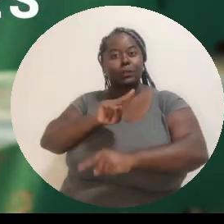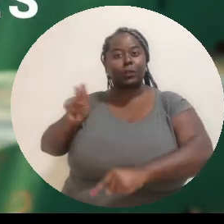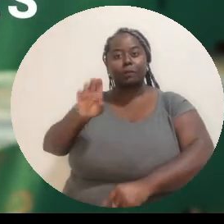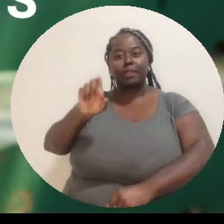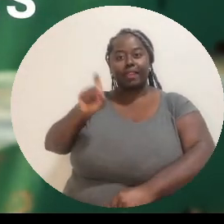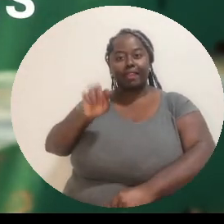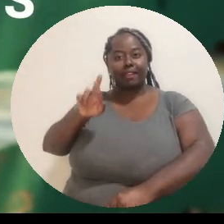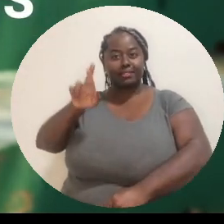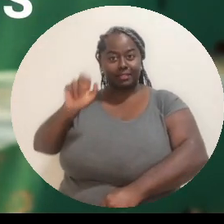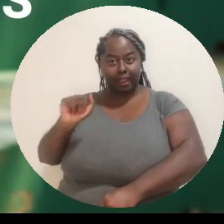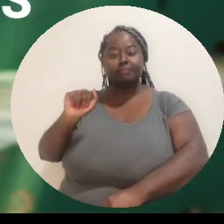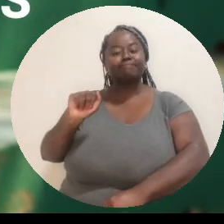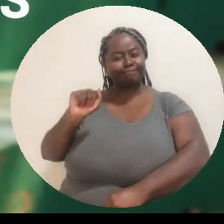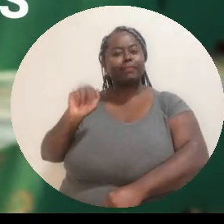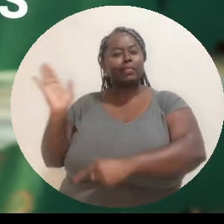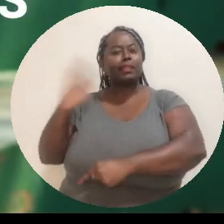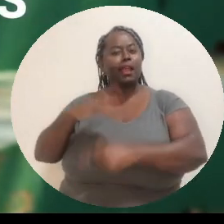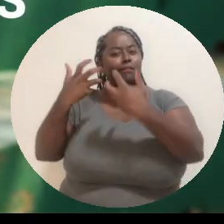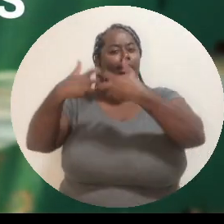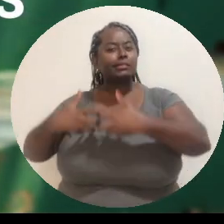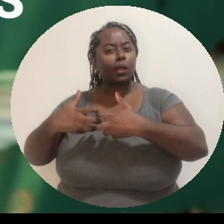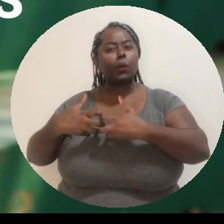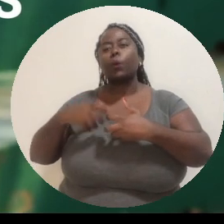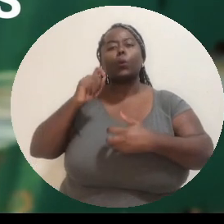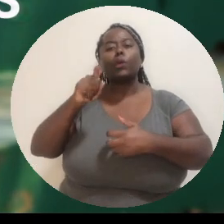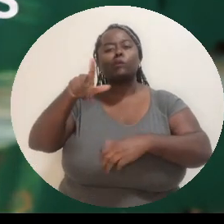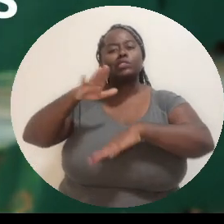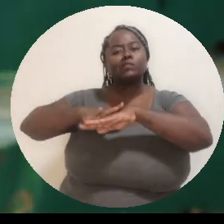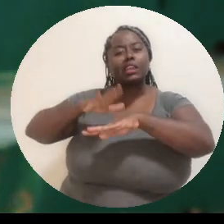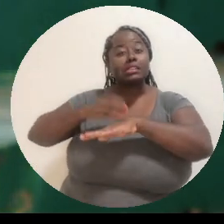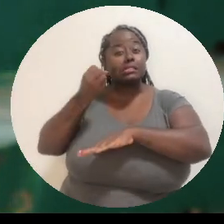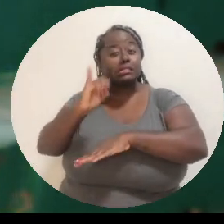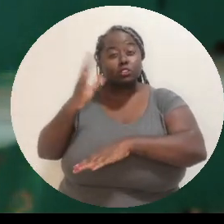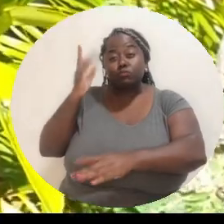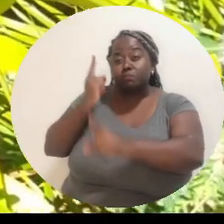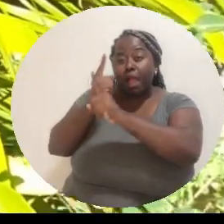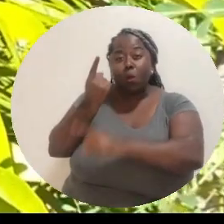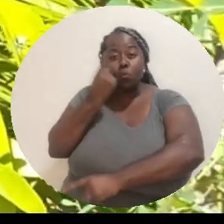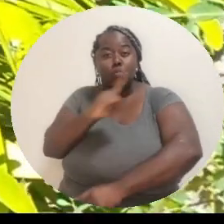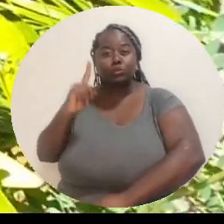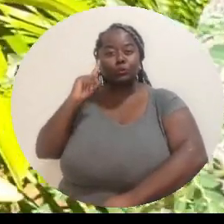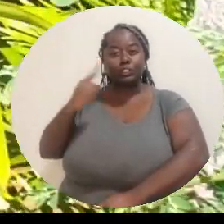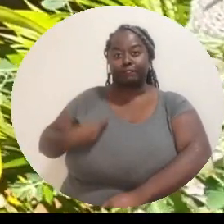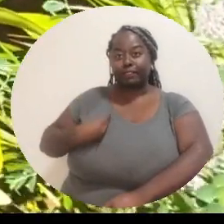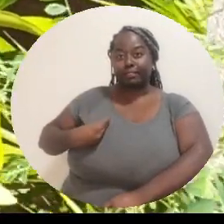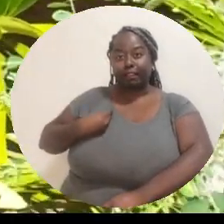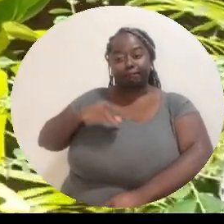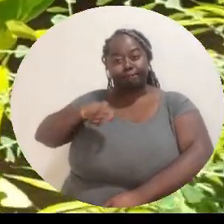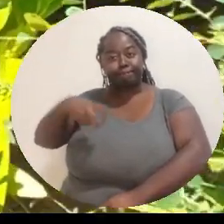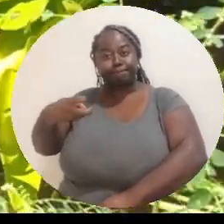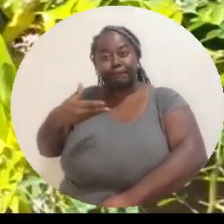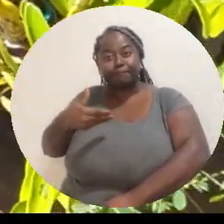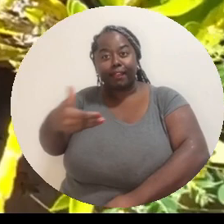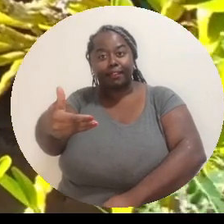essa reflexão, né, o que você faria se você soubesse que é o seu último dia da sua vida. Mas, ao mesmo tempo, no filme, as